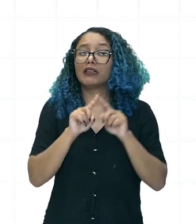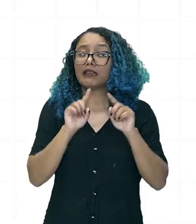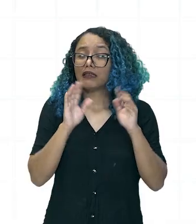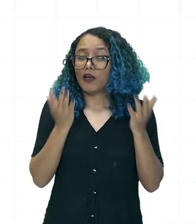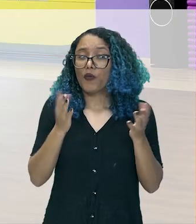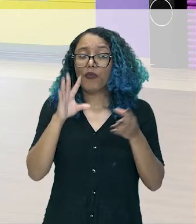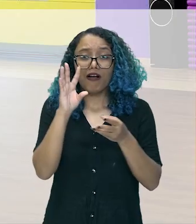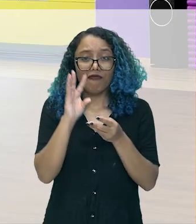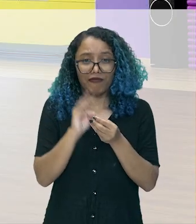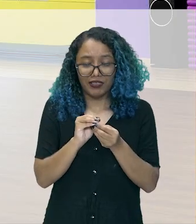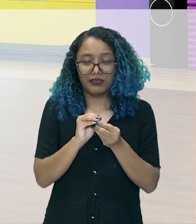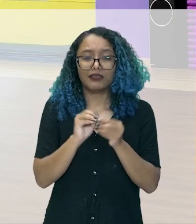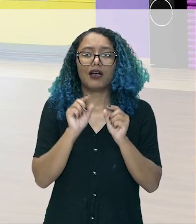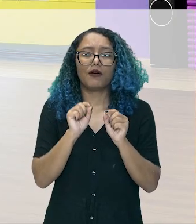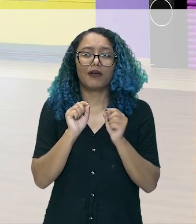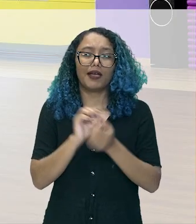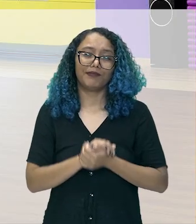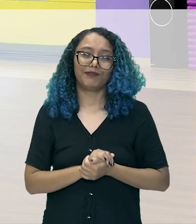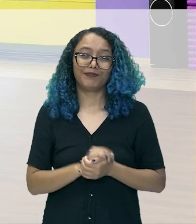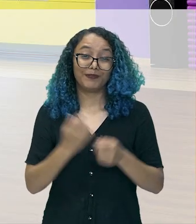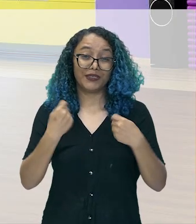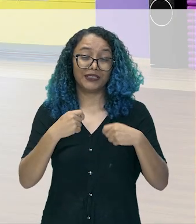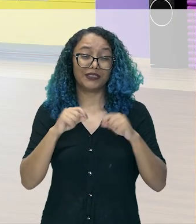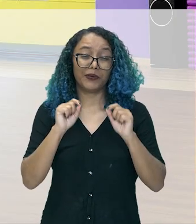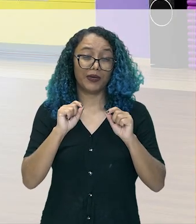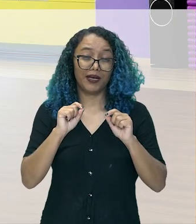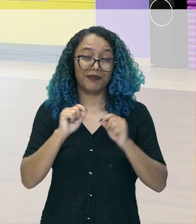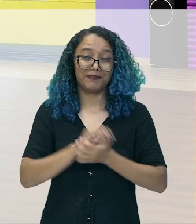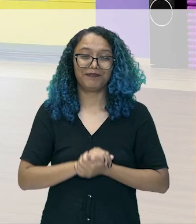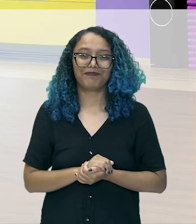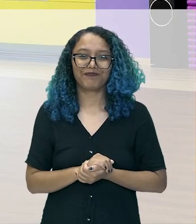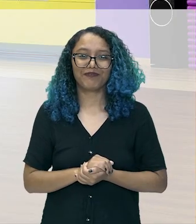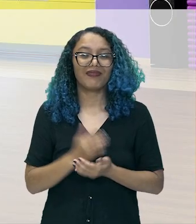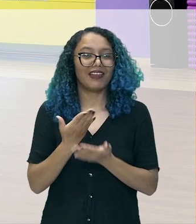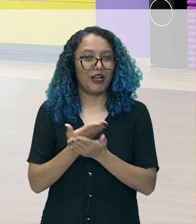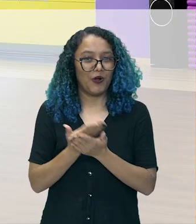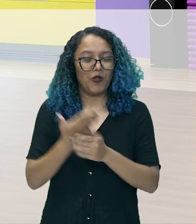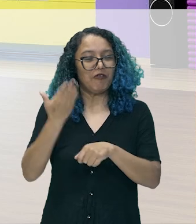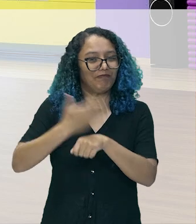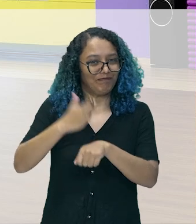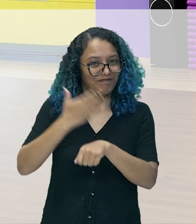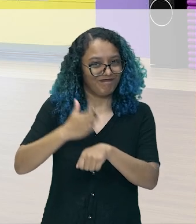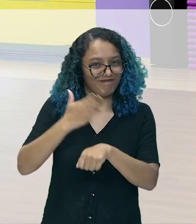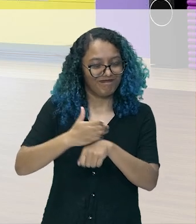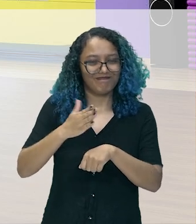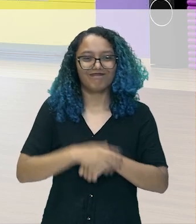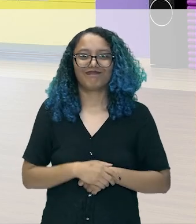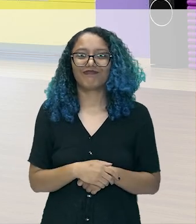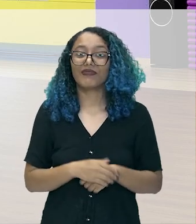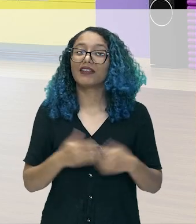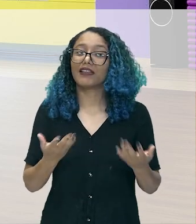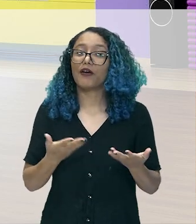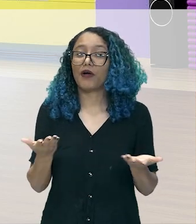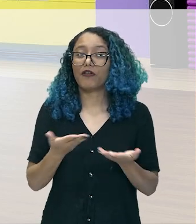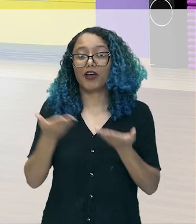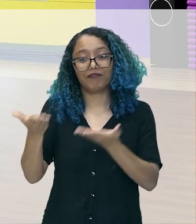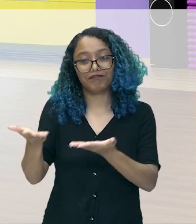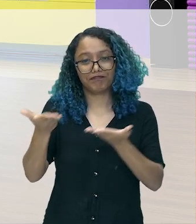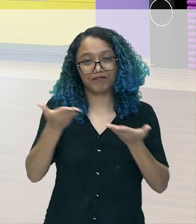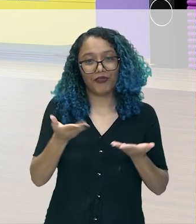peso corporal, fortalecimento dos ossos e músculos, melhora da imunidade e do